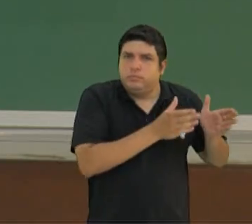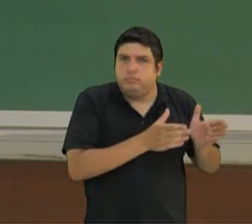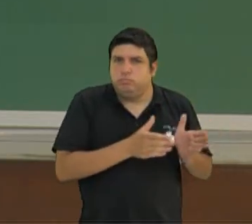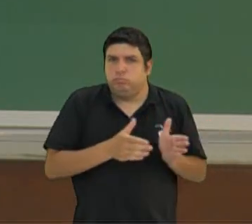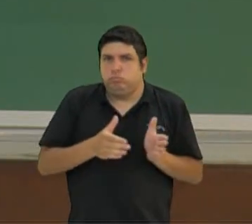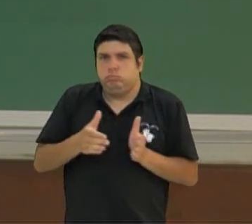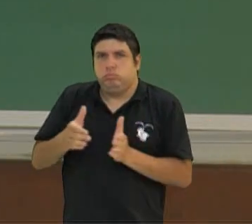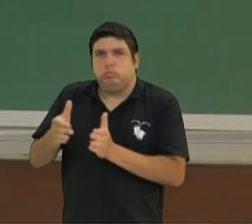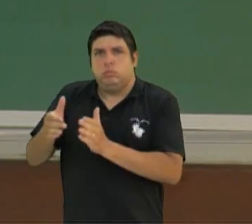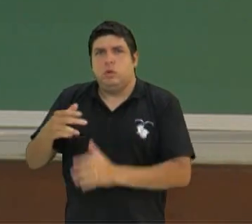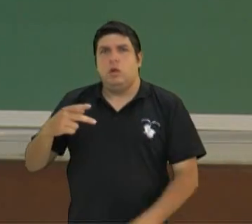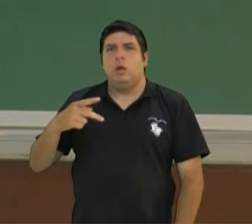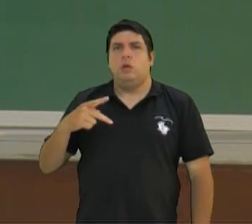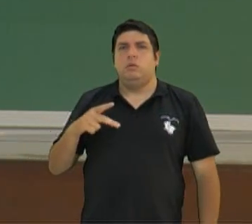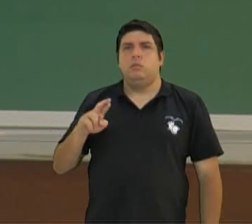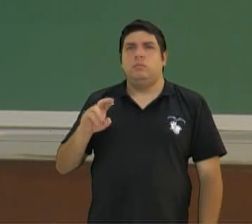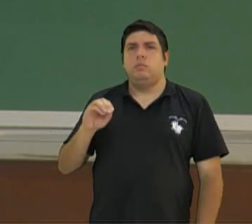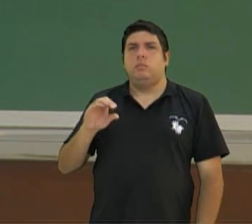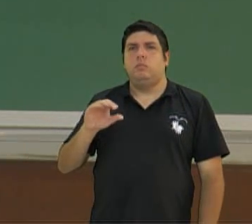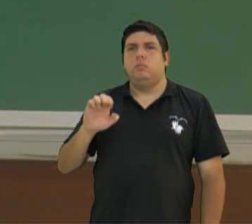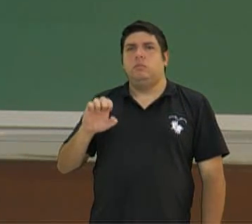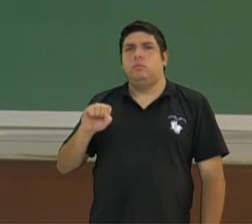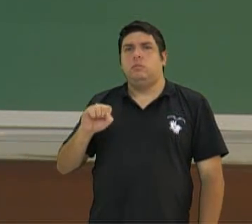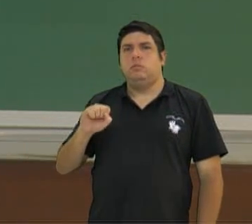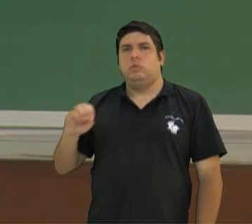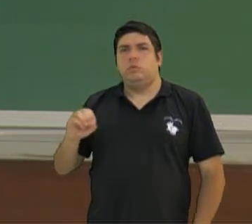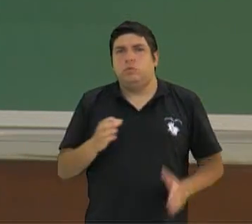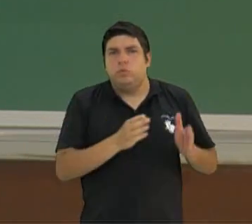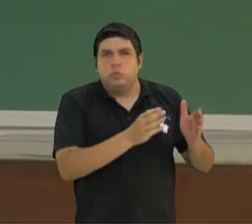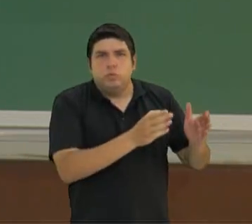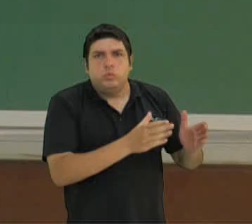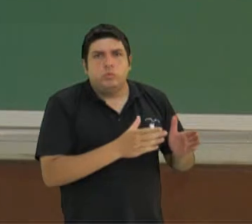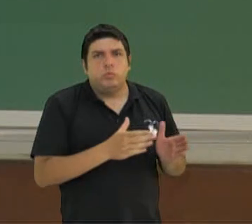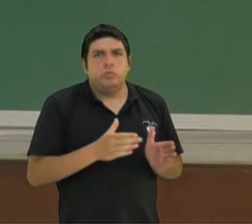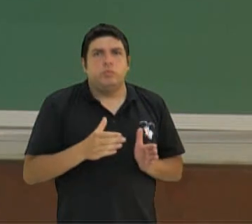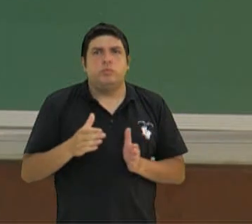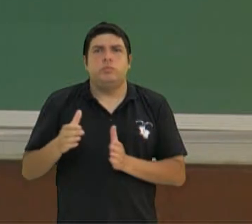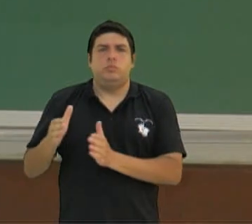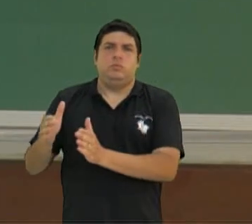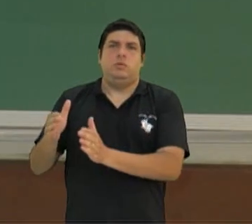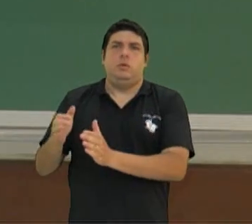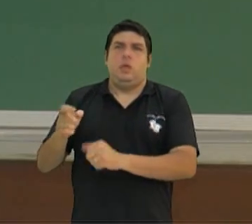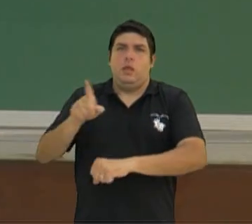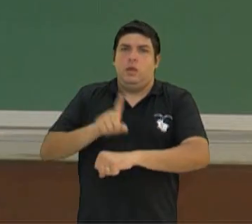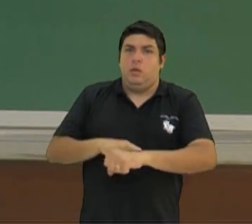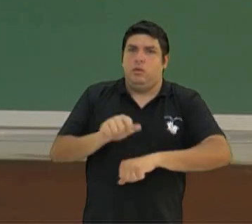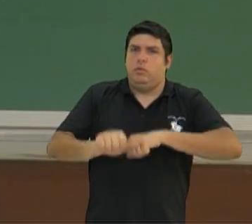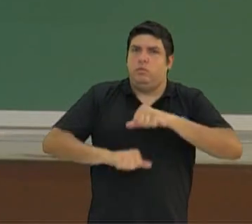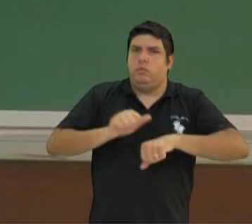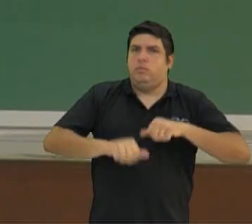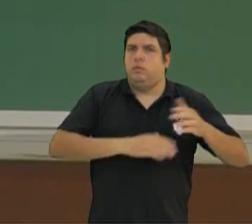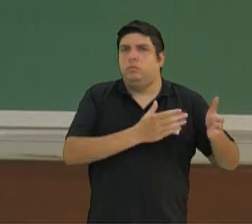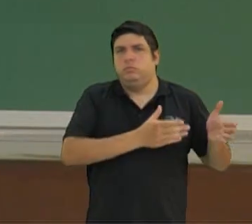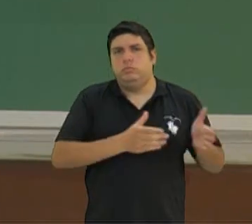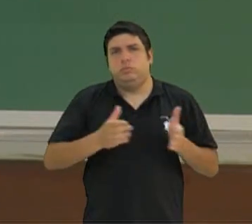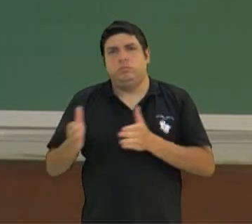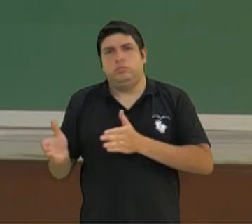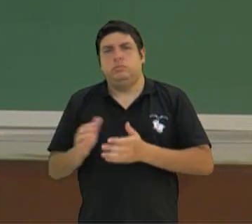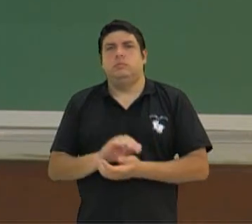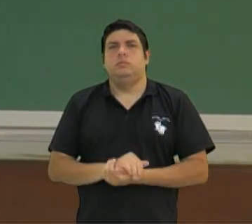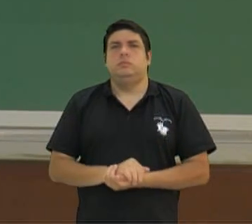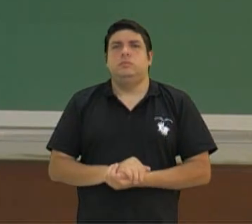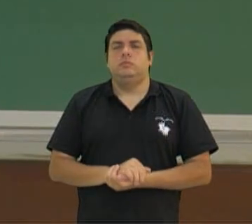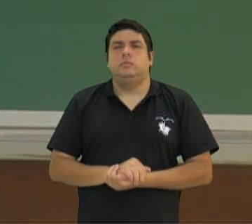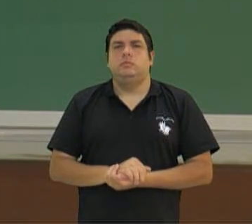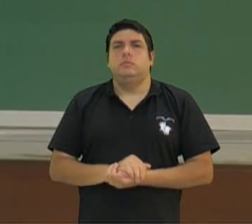industrialização. Não é uma coisa simples, mas uma mudança ao longo da história, ali, ao longo do tempo, certo? E aí temos exemplos